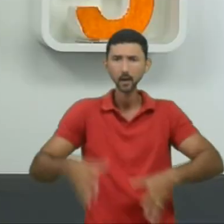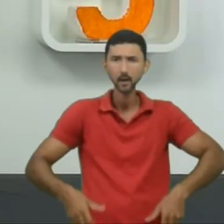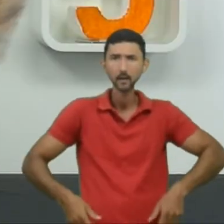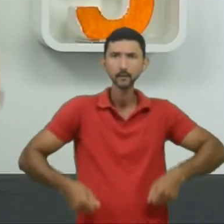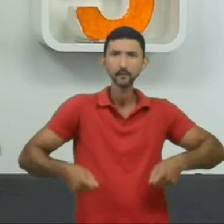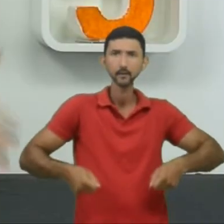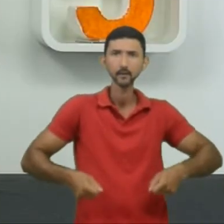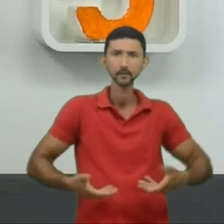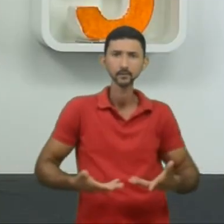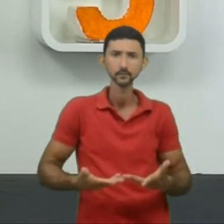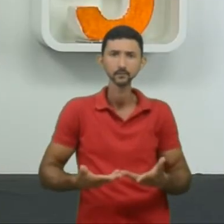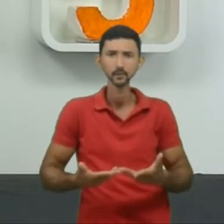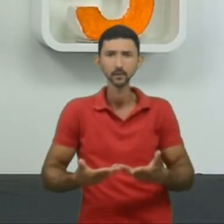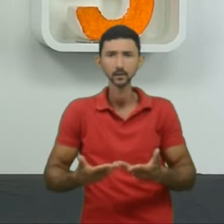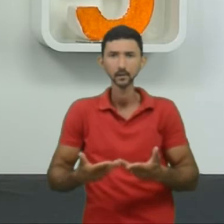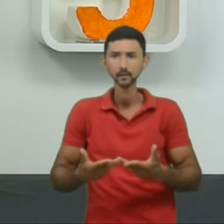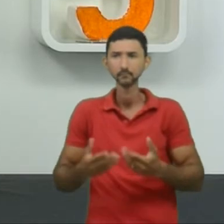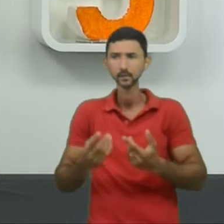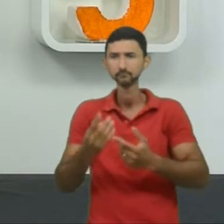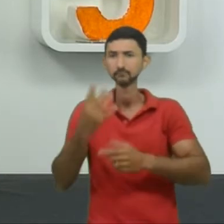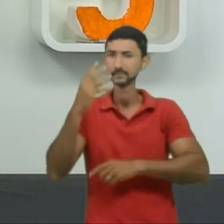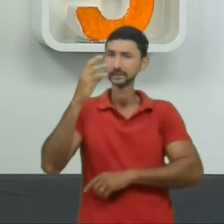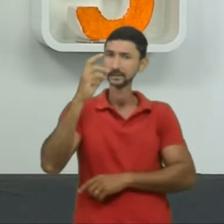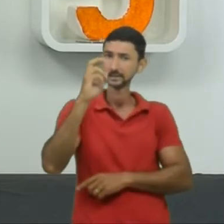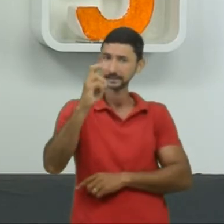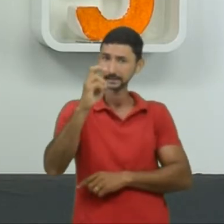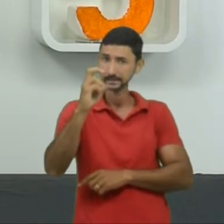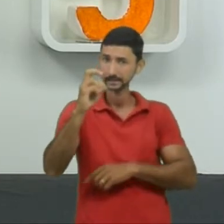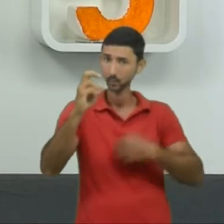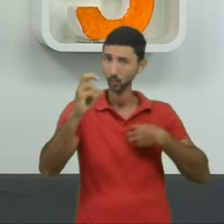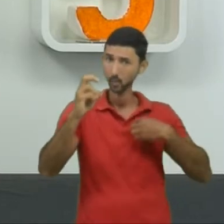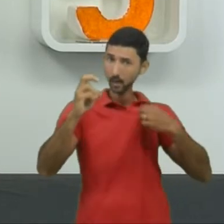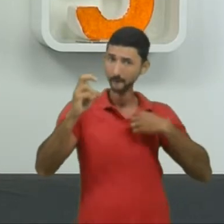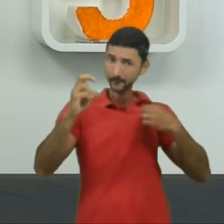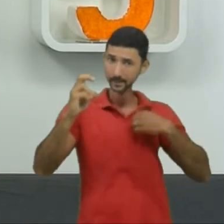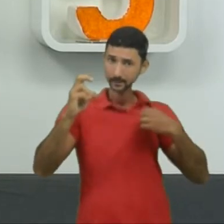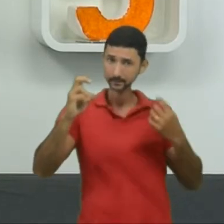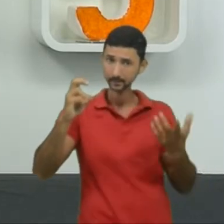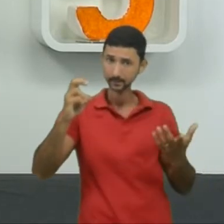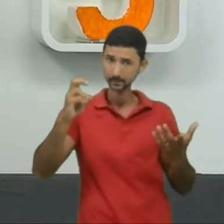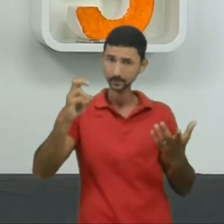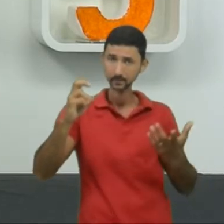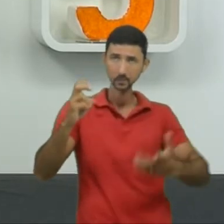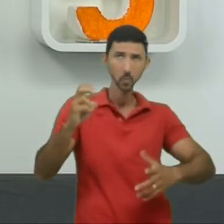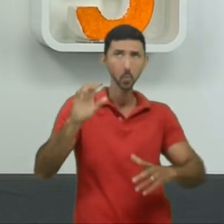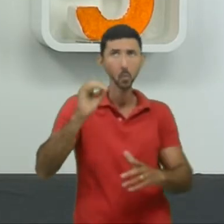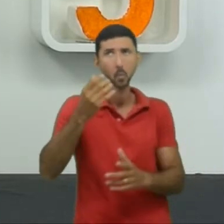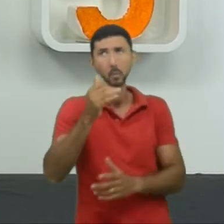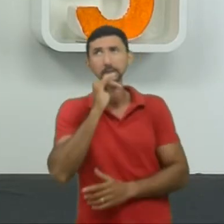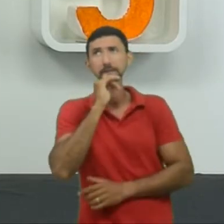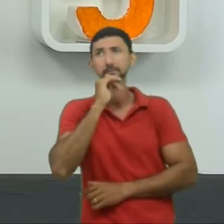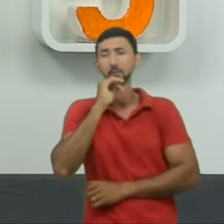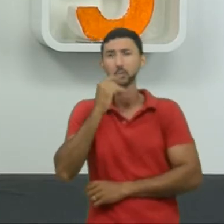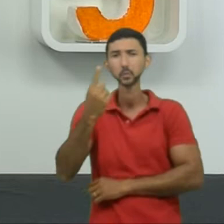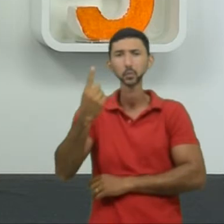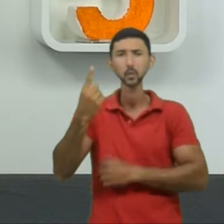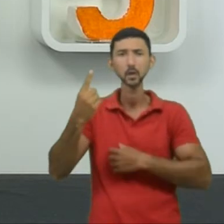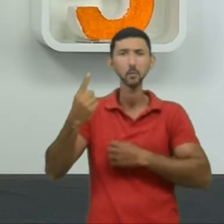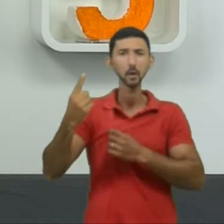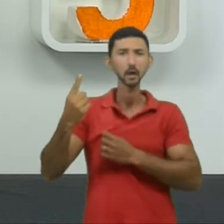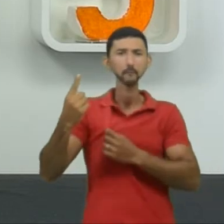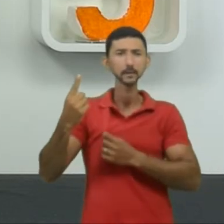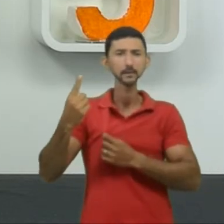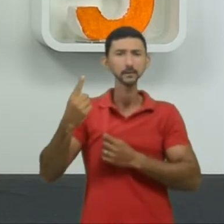5 camisas e vice-versa. Se você escolher uma camisa, você pode escolher também 4